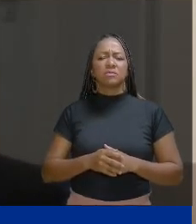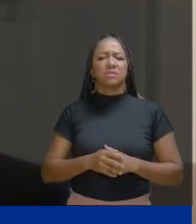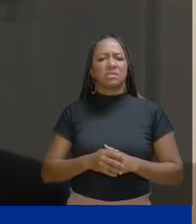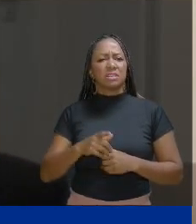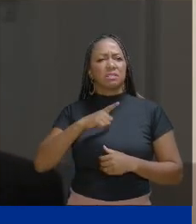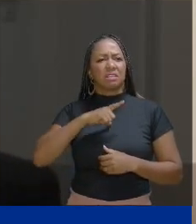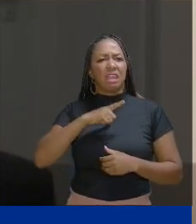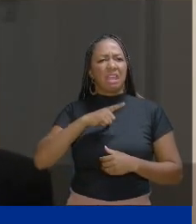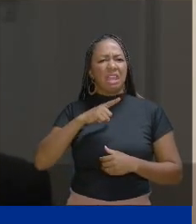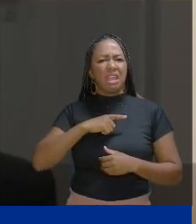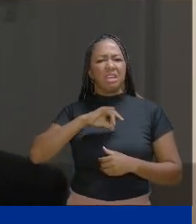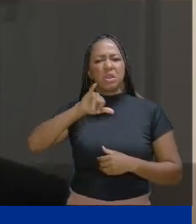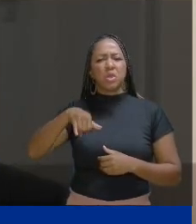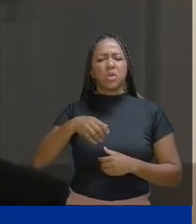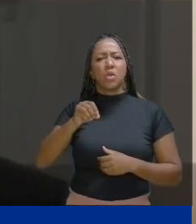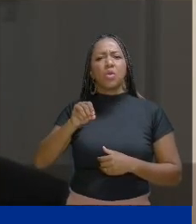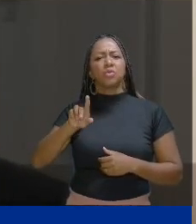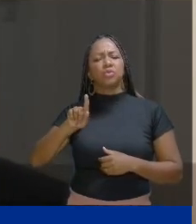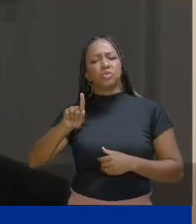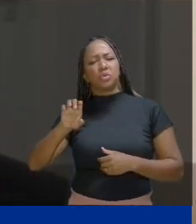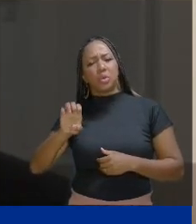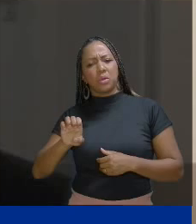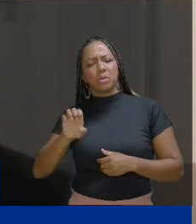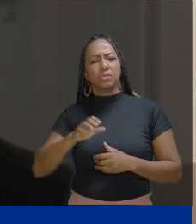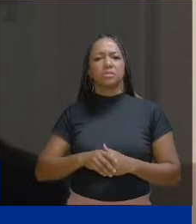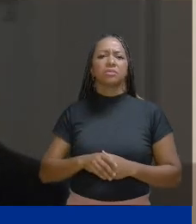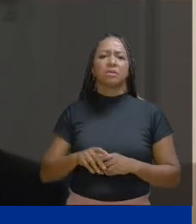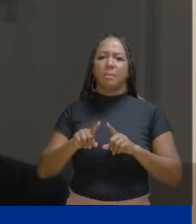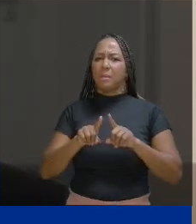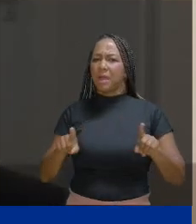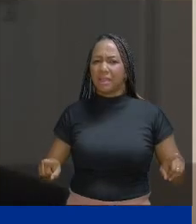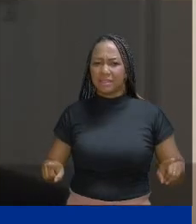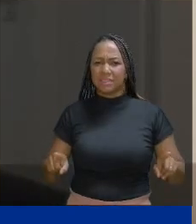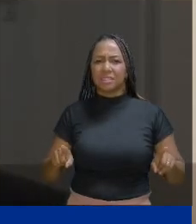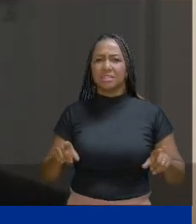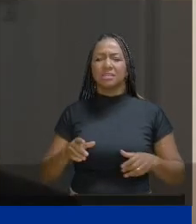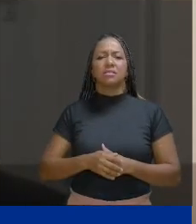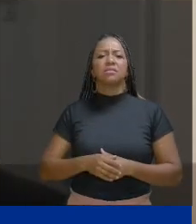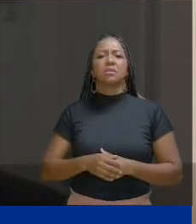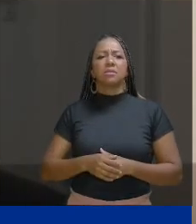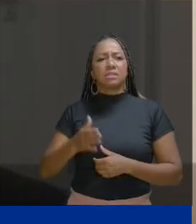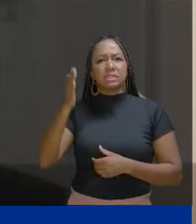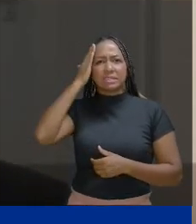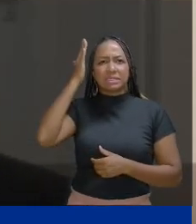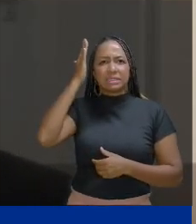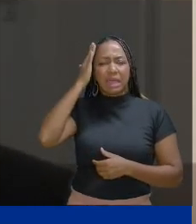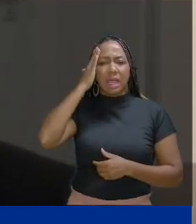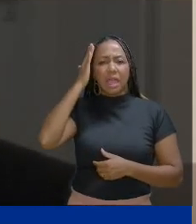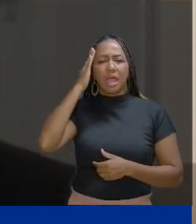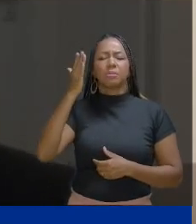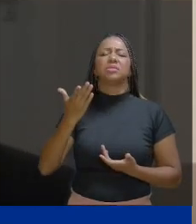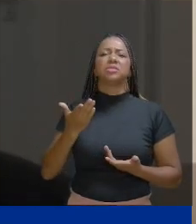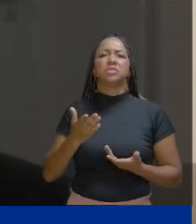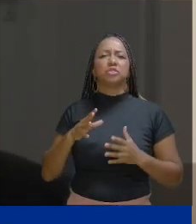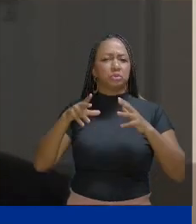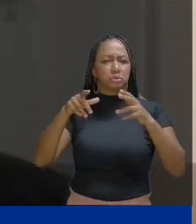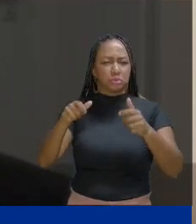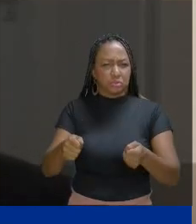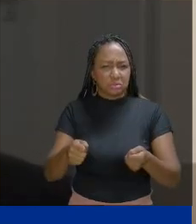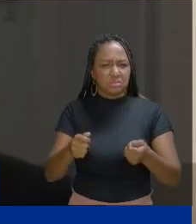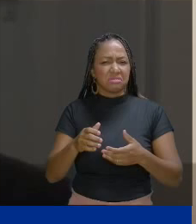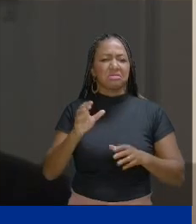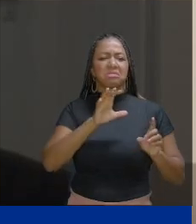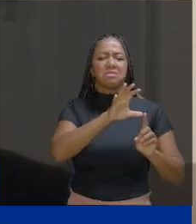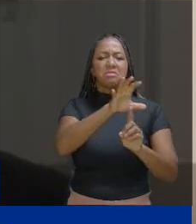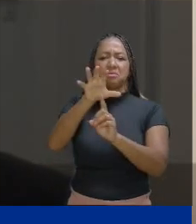de que o Jorge Amanajás pode ter visto ele uma vez na vida, mas não de que ele tem prévio conhecimento ou anuência, muito menos de